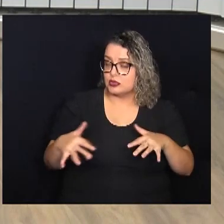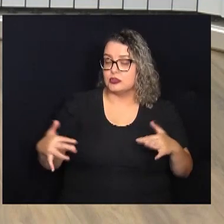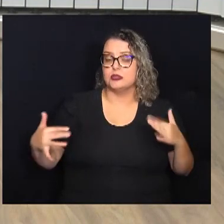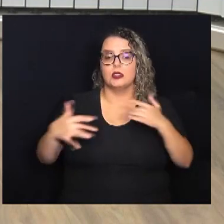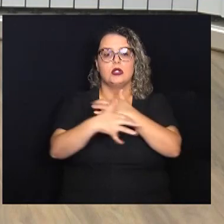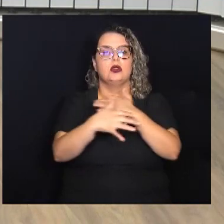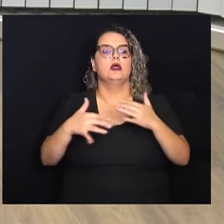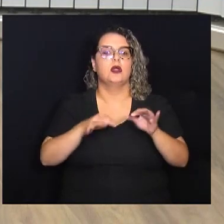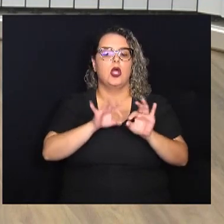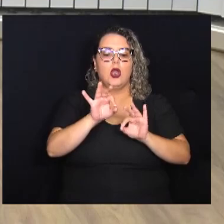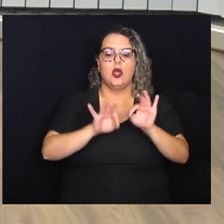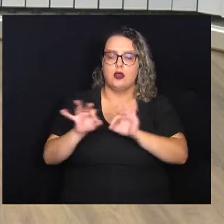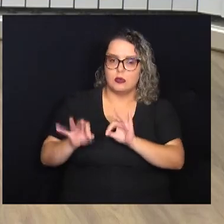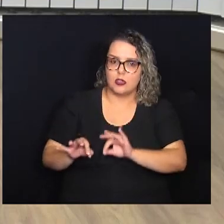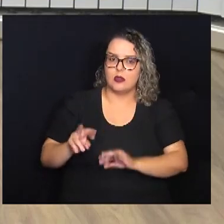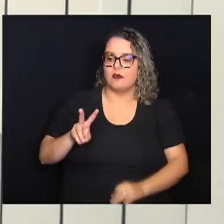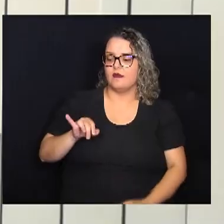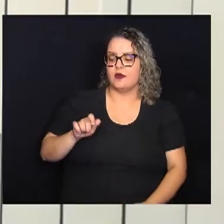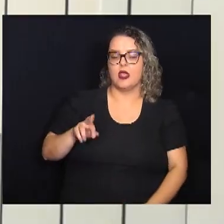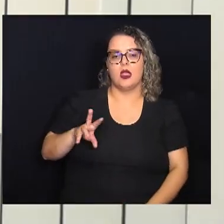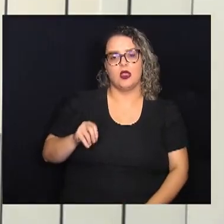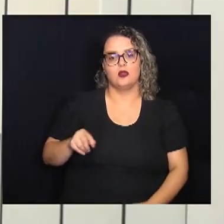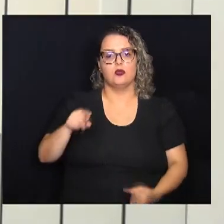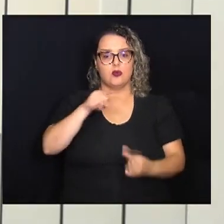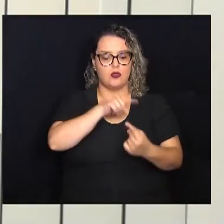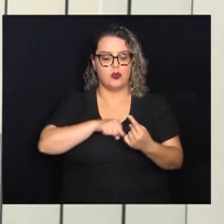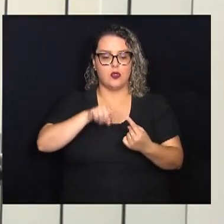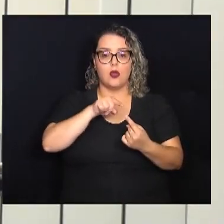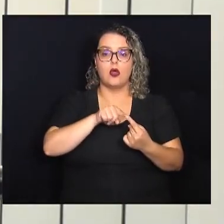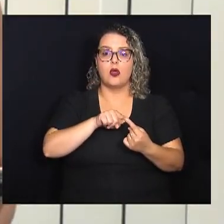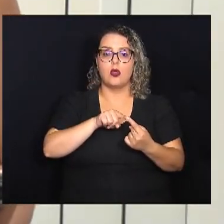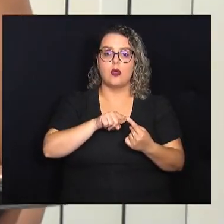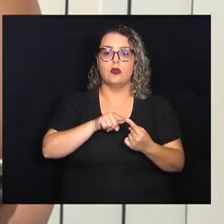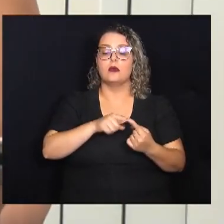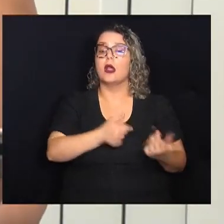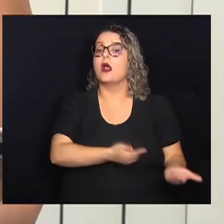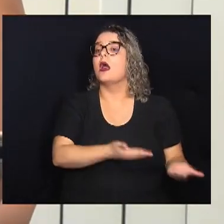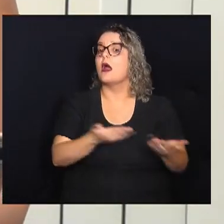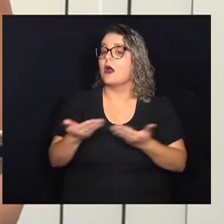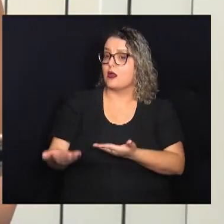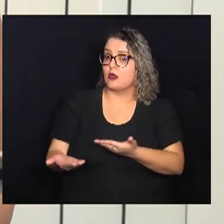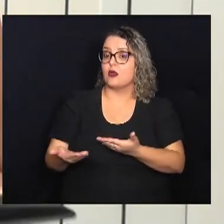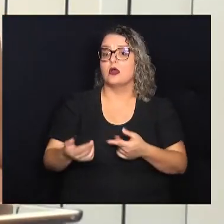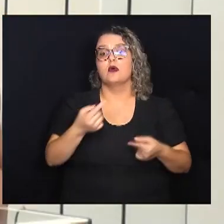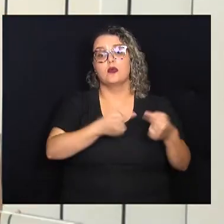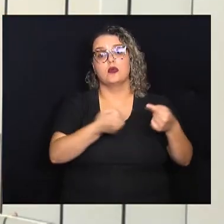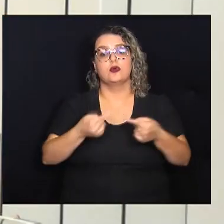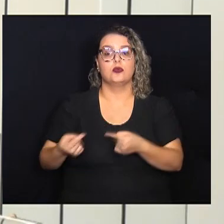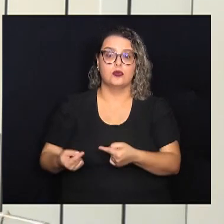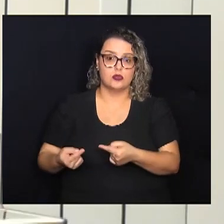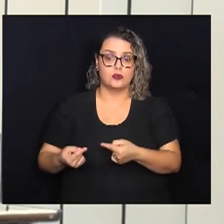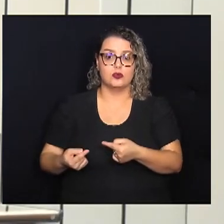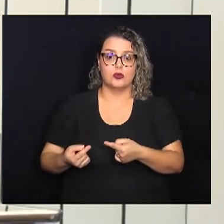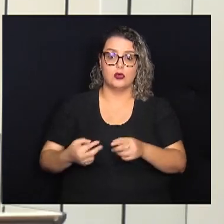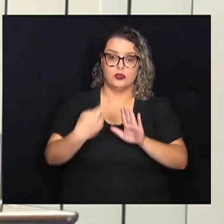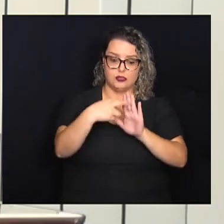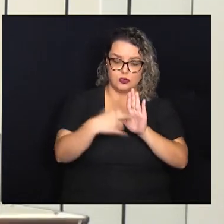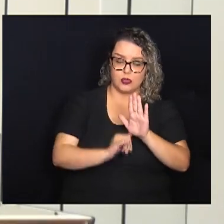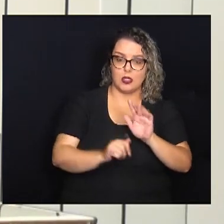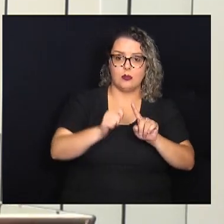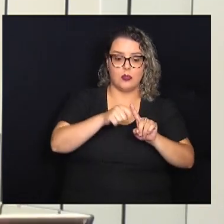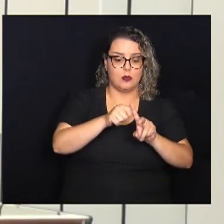também divergir de forma muito respeitosa. É que eu não poderia deixar, porque nós temos alguns telespectadores